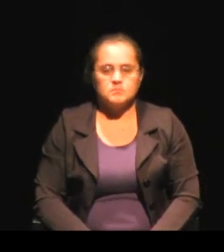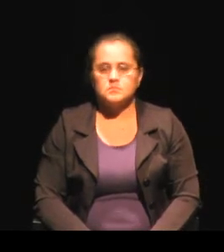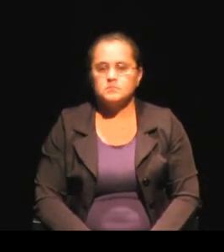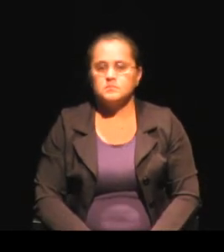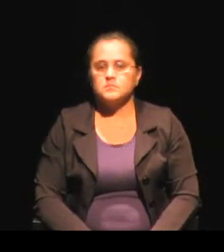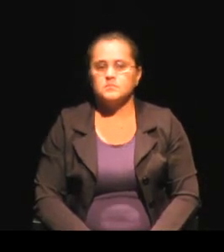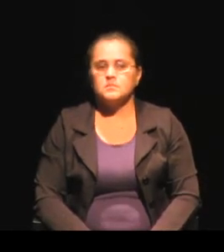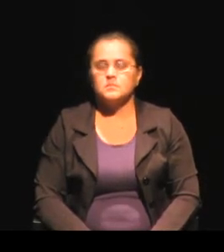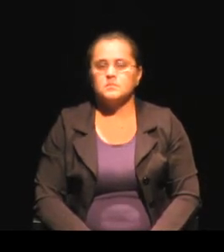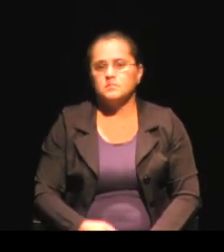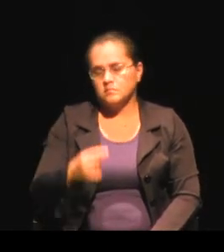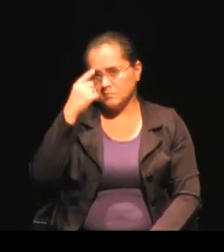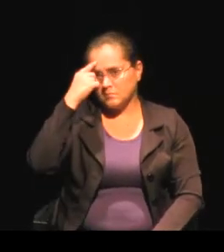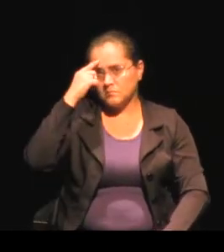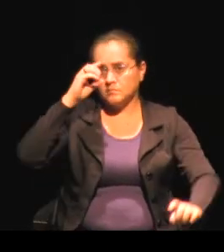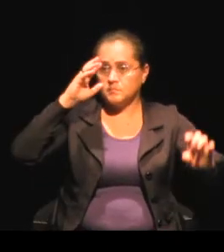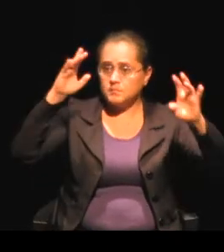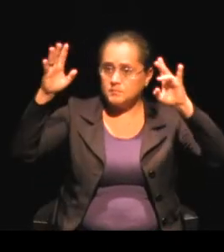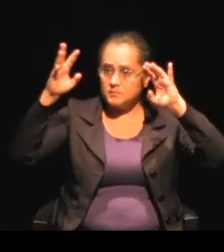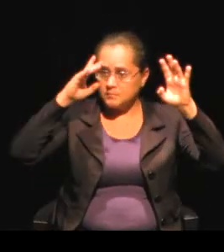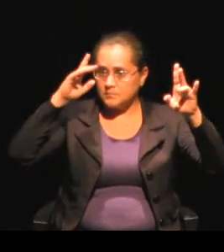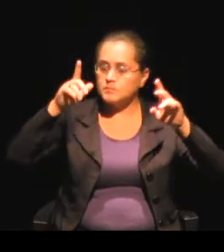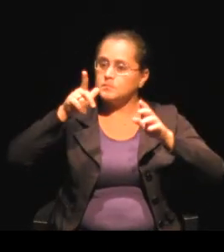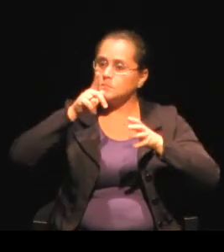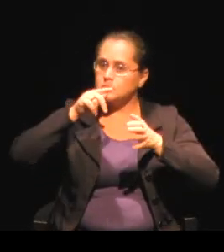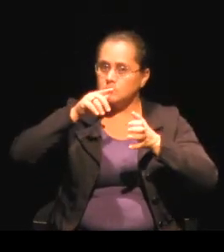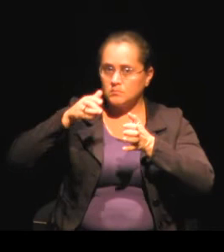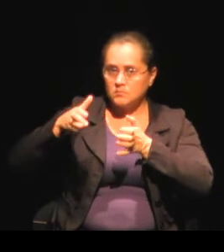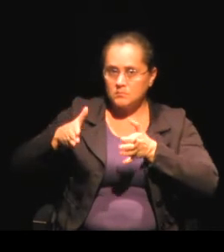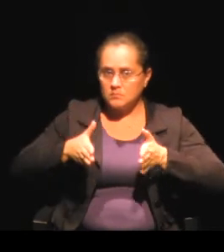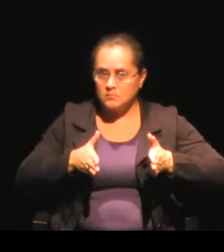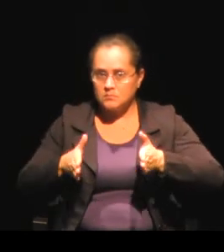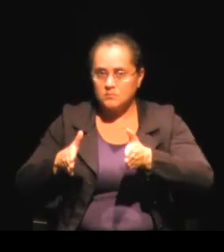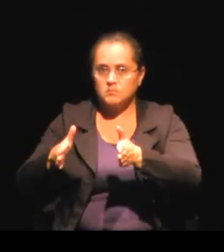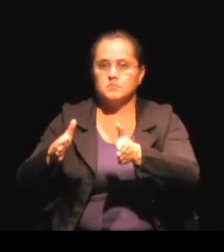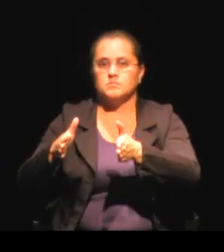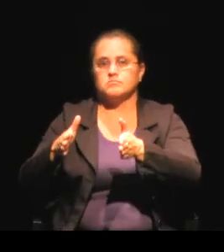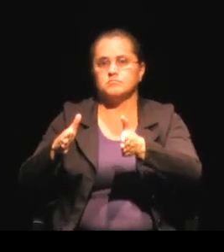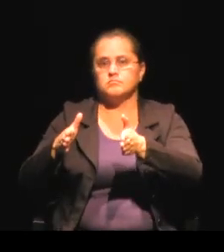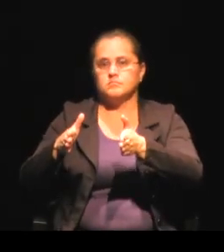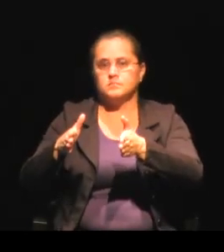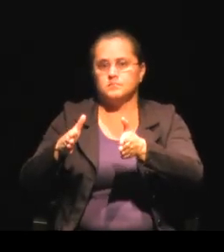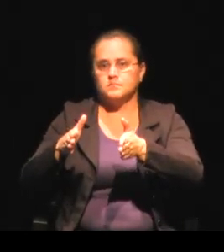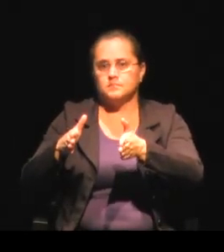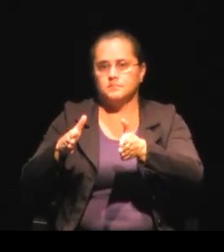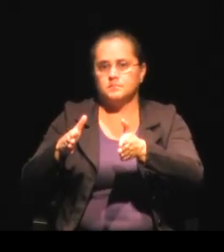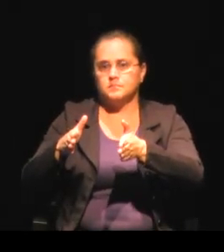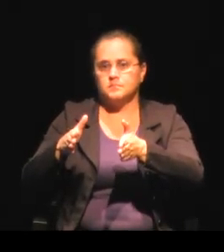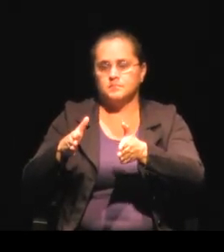mostrar aqui. A gente normalmente reproduz aqui uma coisa no imaginário, que é uma espécie de Rio São Francisco, que é o rio que corta o sertão todo e